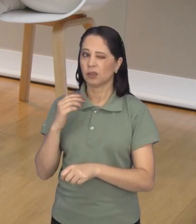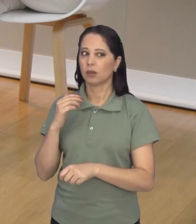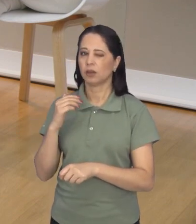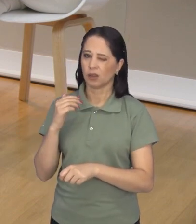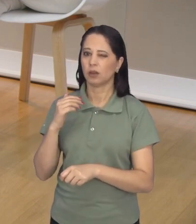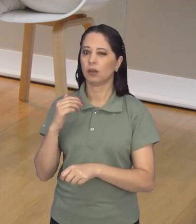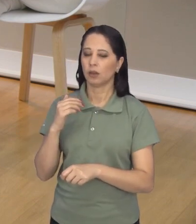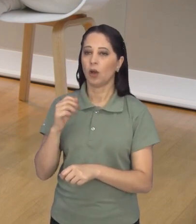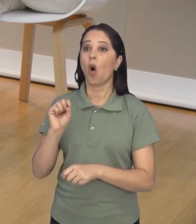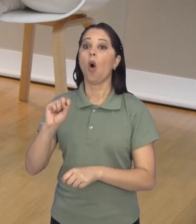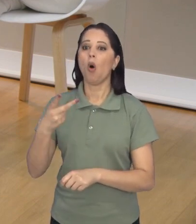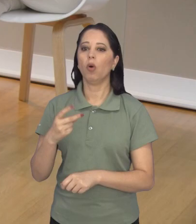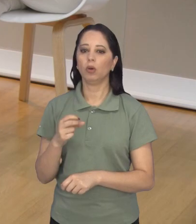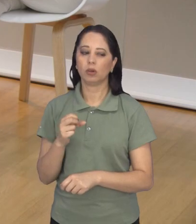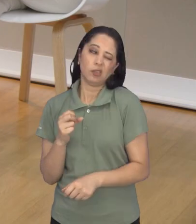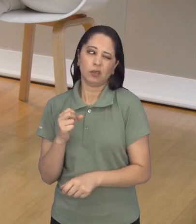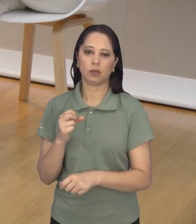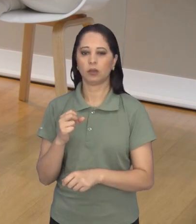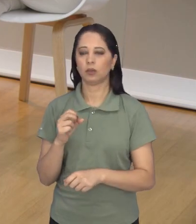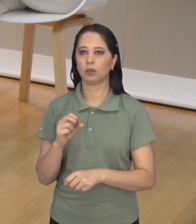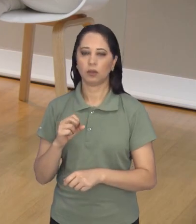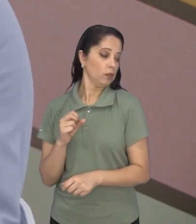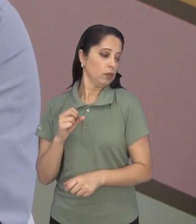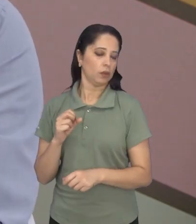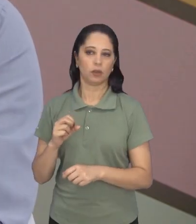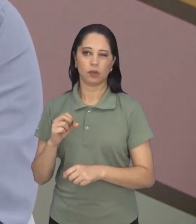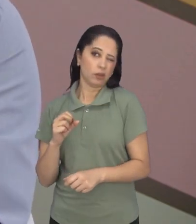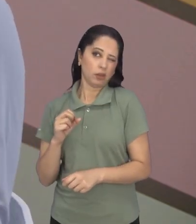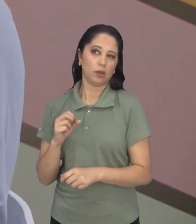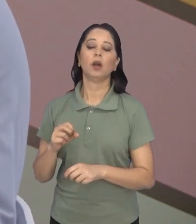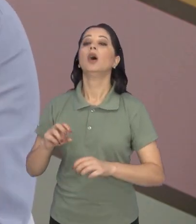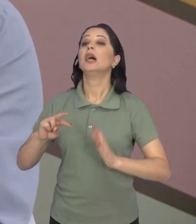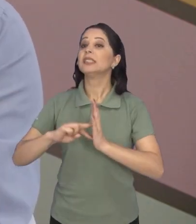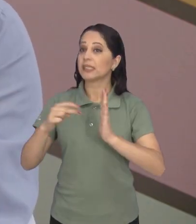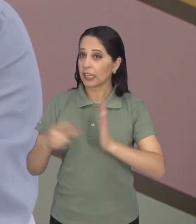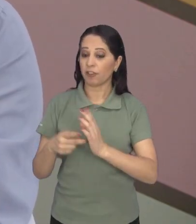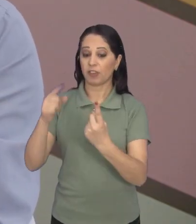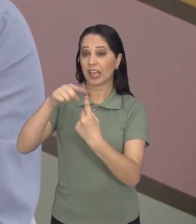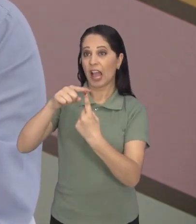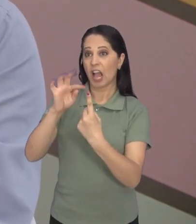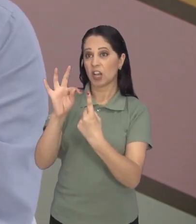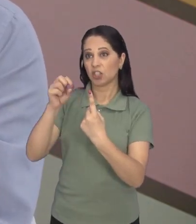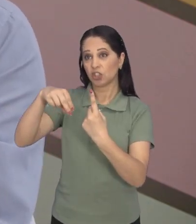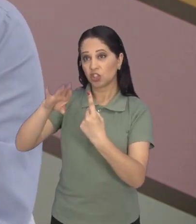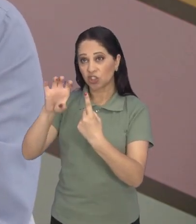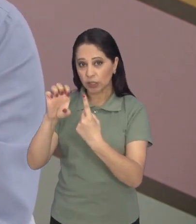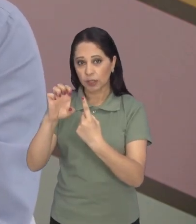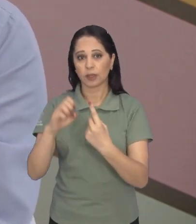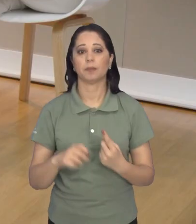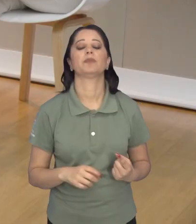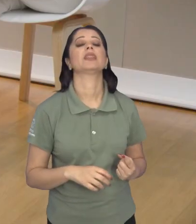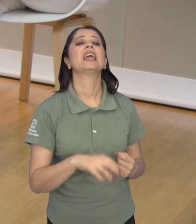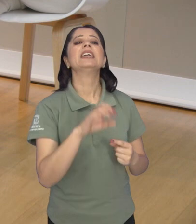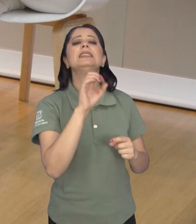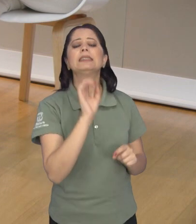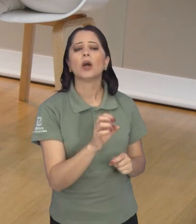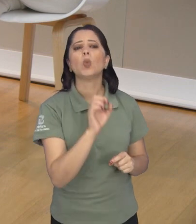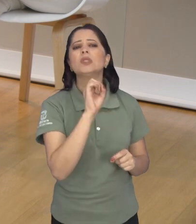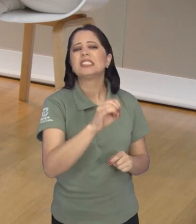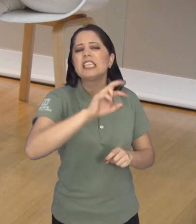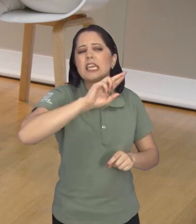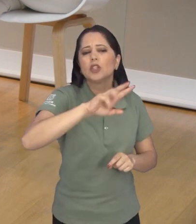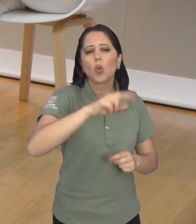de piscada forte dos olhos com uma virada de ombros ou uma virada de cabeça. É um dos tiques mais frequentes. E o tique que não é